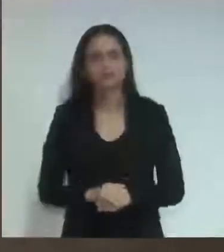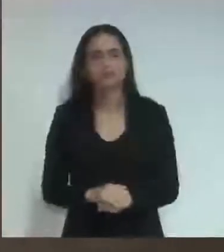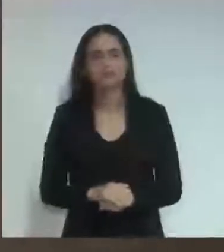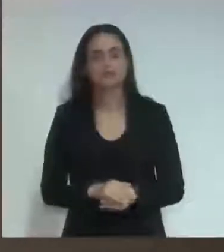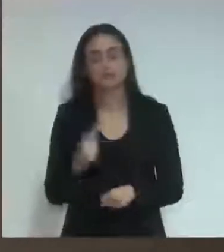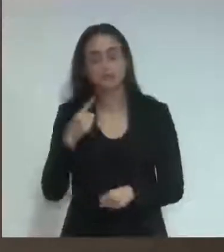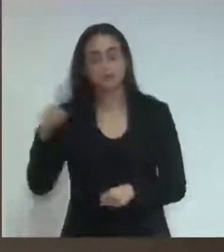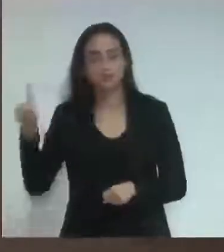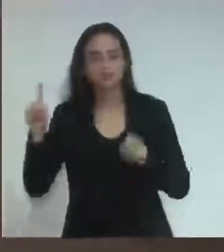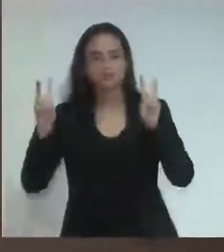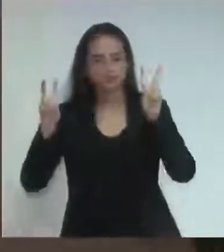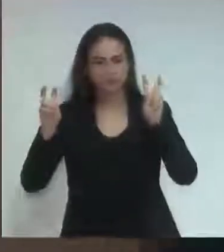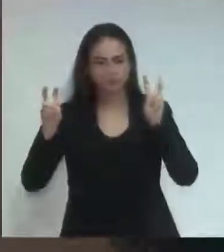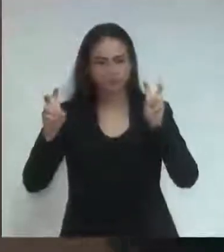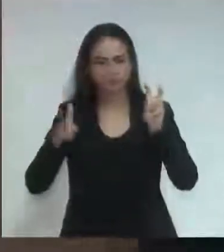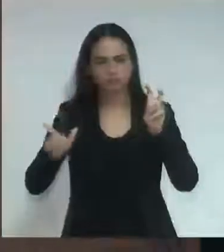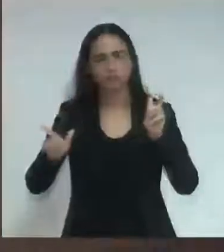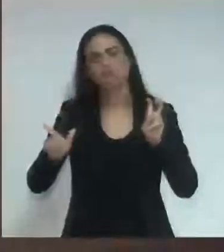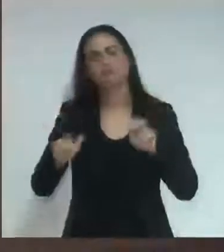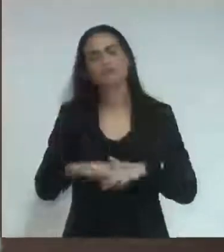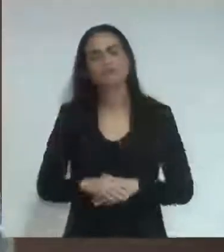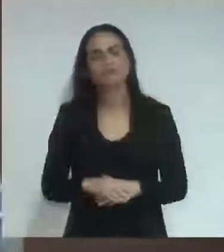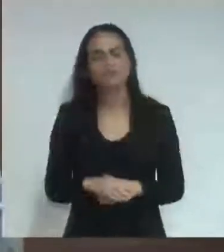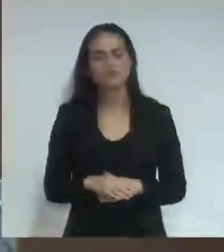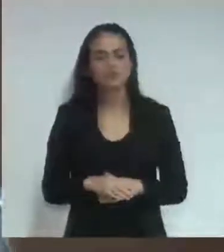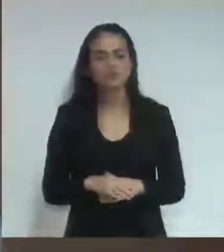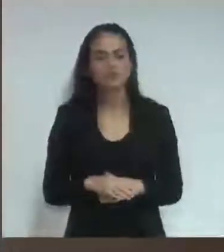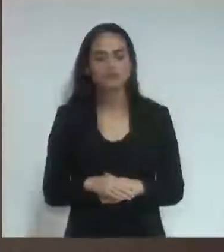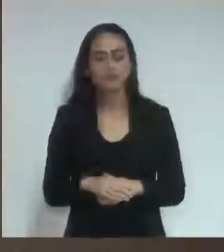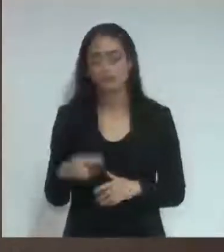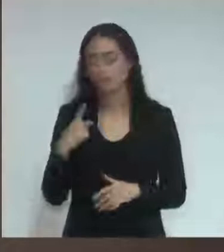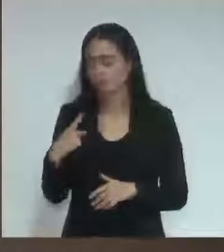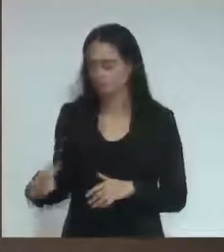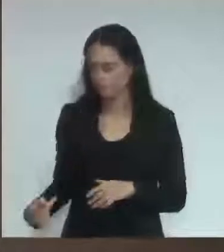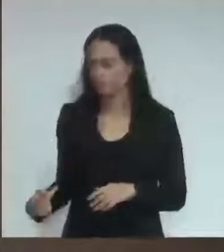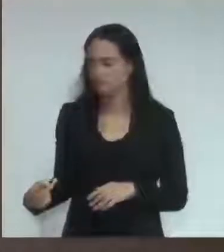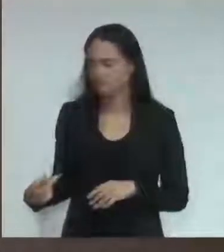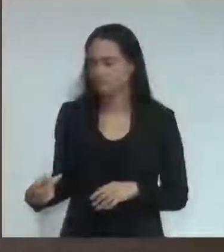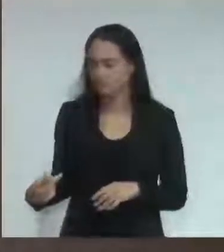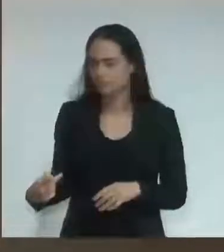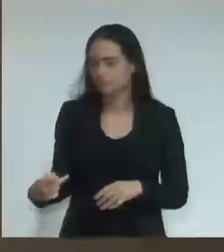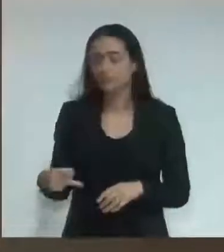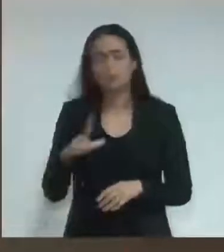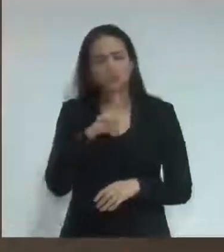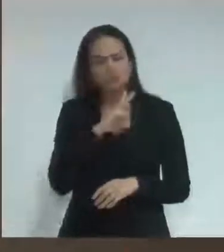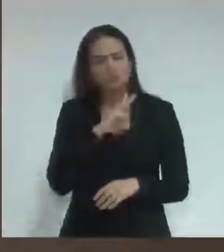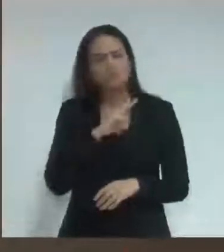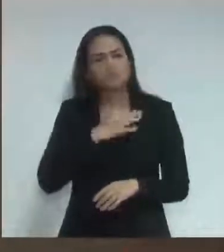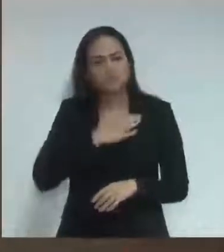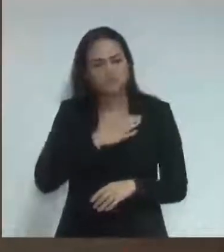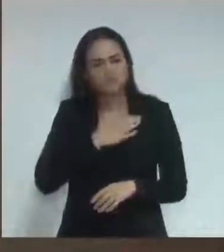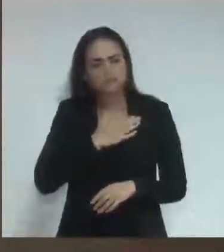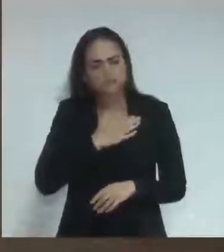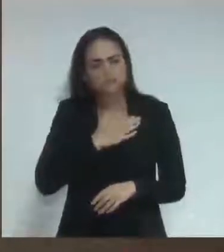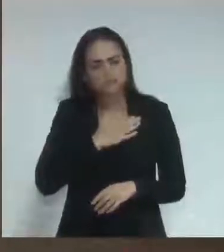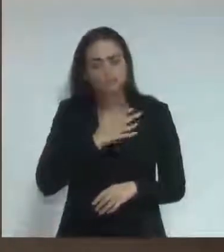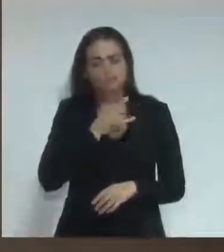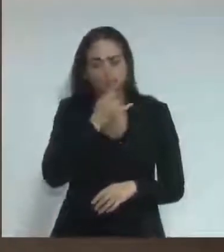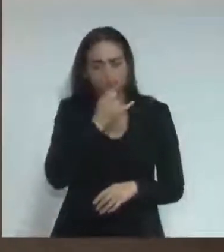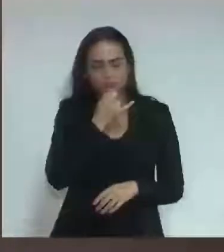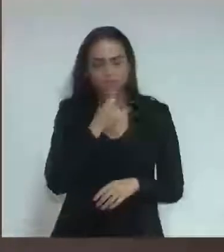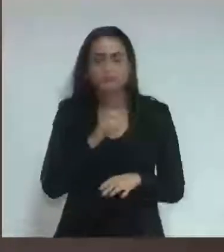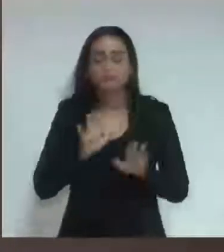E por último, senhor presidente, um assunto que não é pessoalmente muito doloroso para mim, mas tenho que falar e